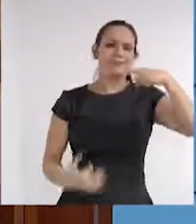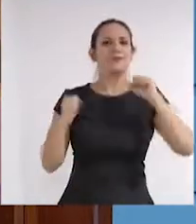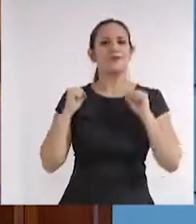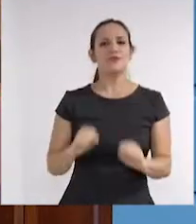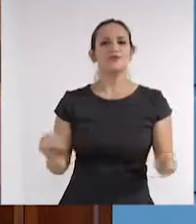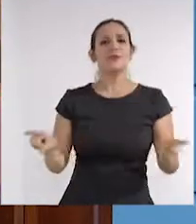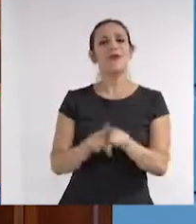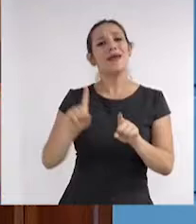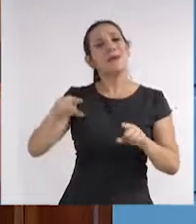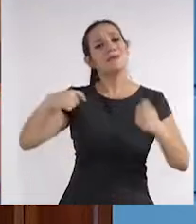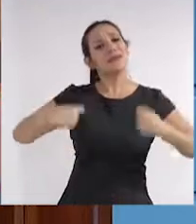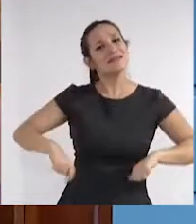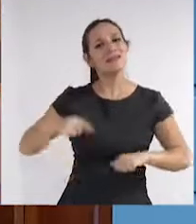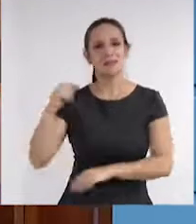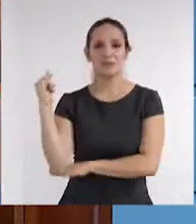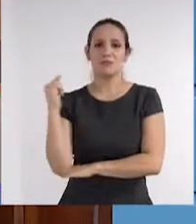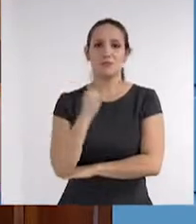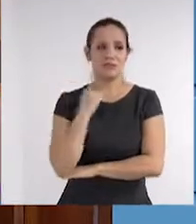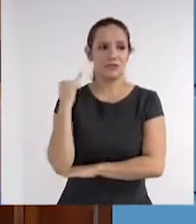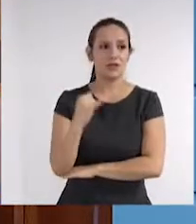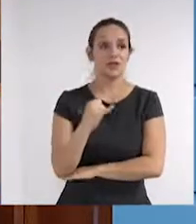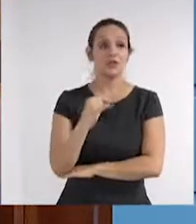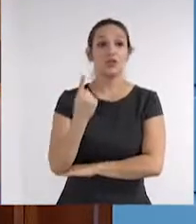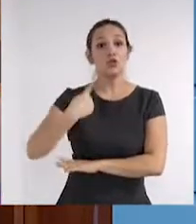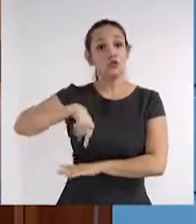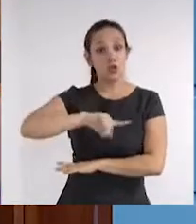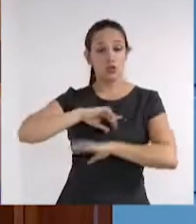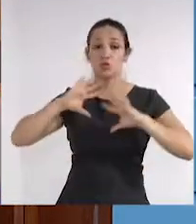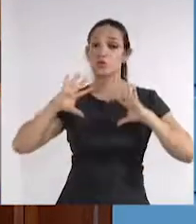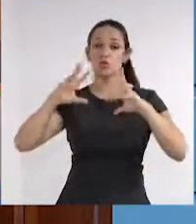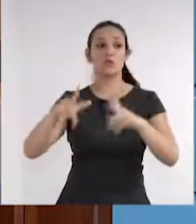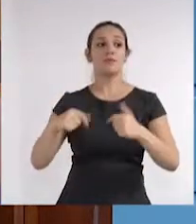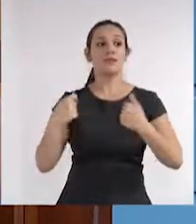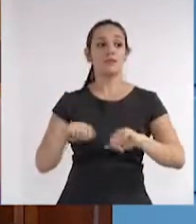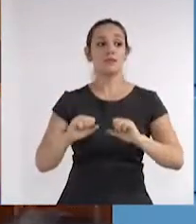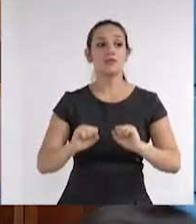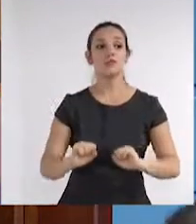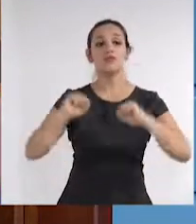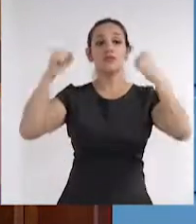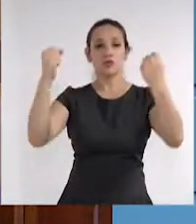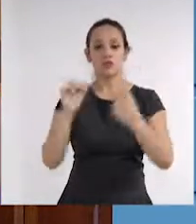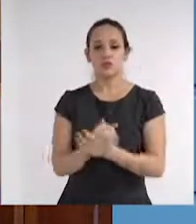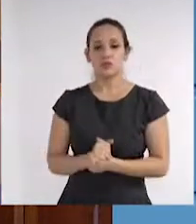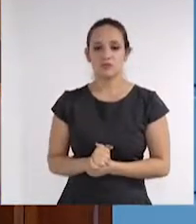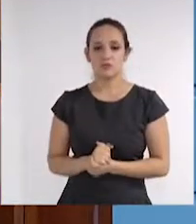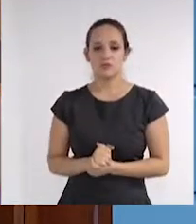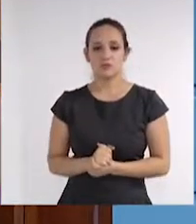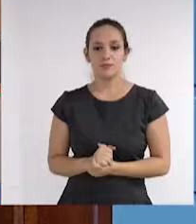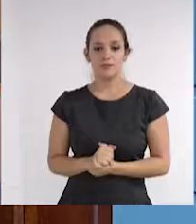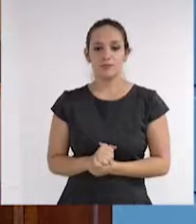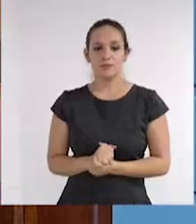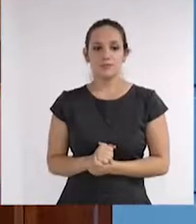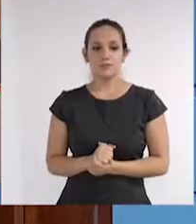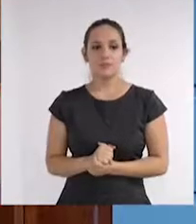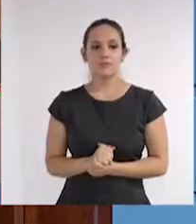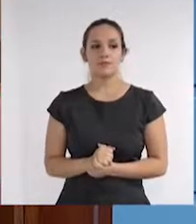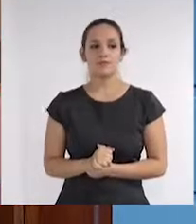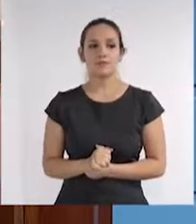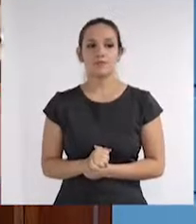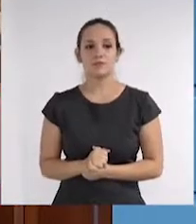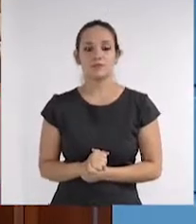necessário, ele é um tema que exige de todos nós um esforço no limite, das